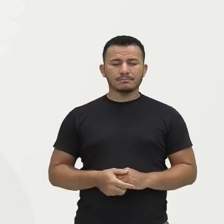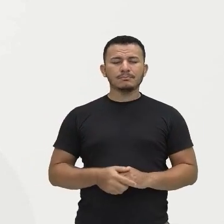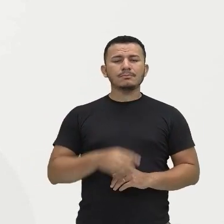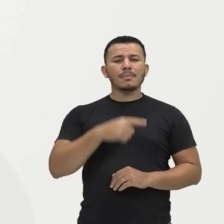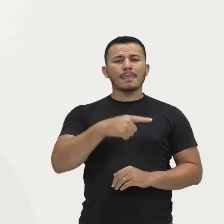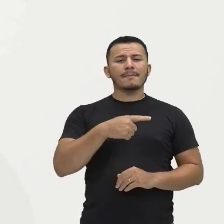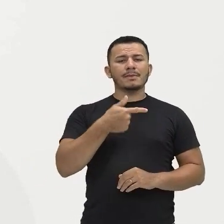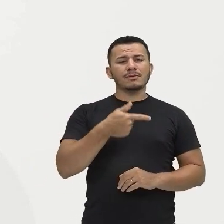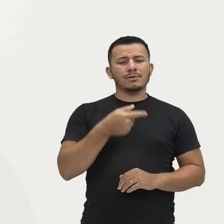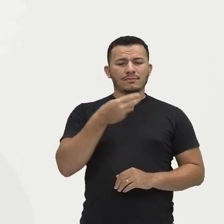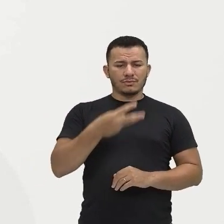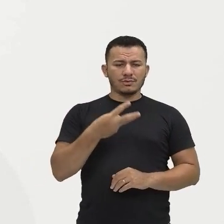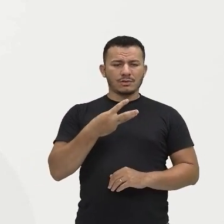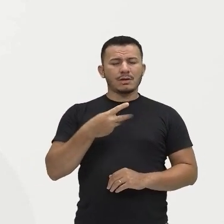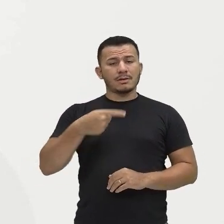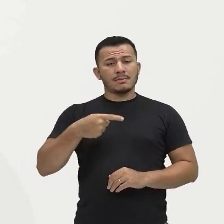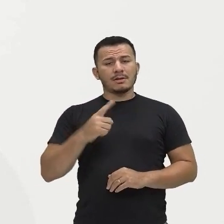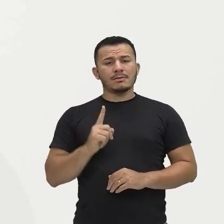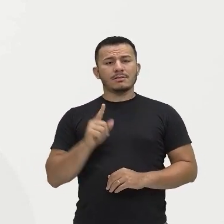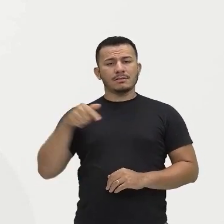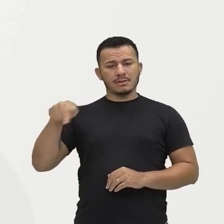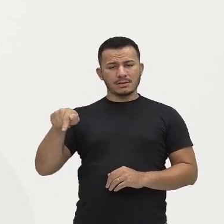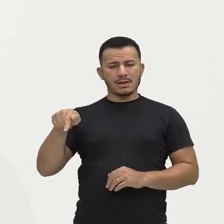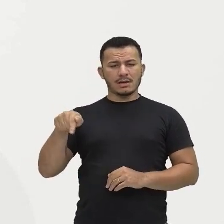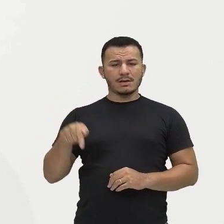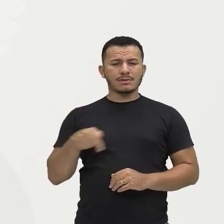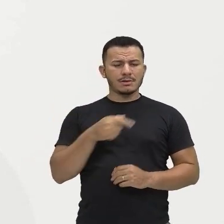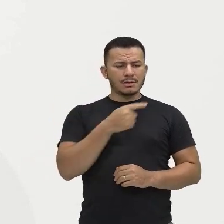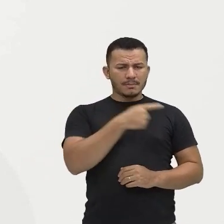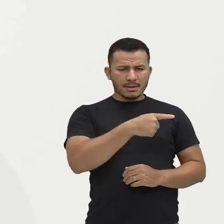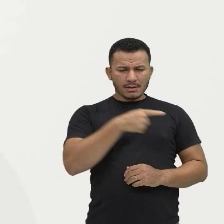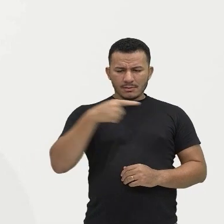Menos 23 com menos 17. Sinais